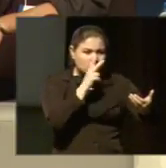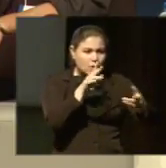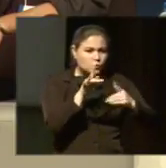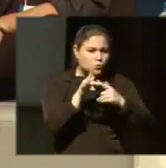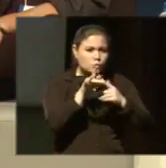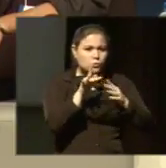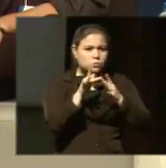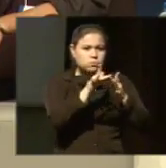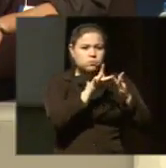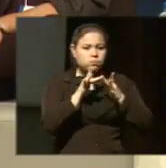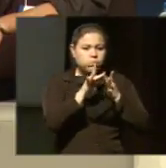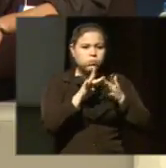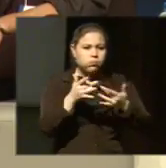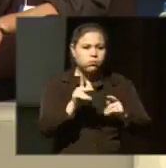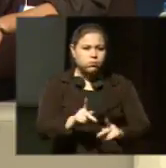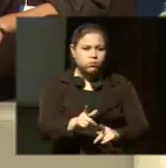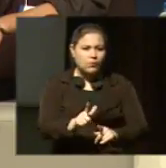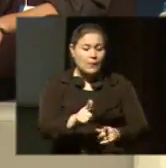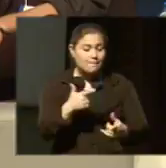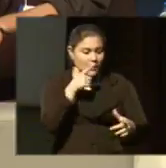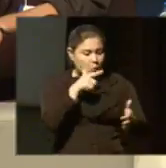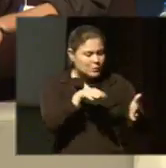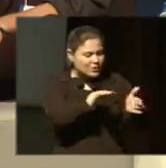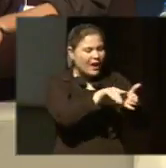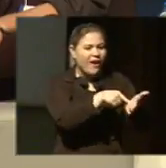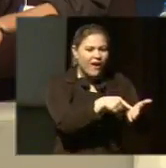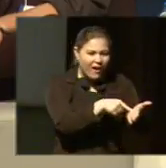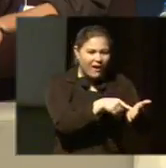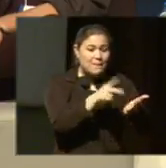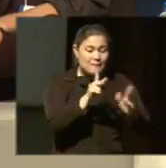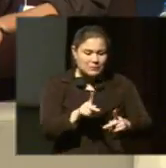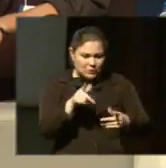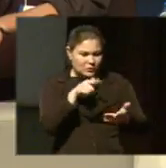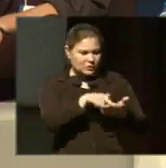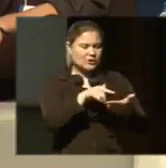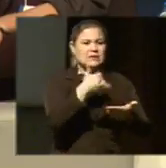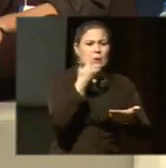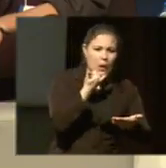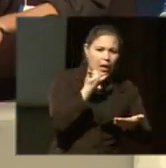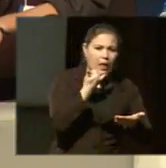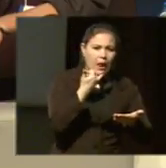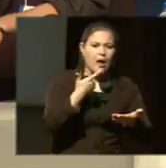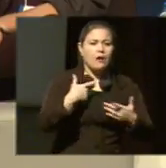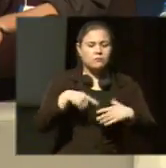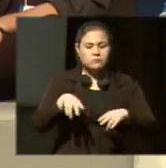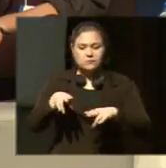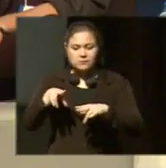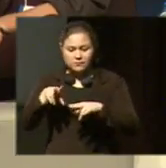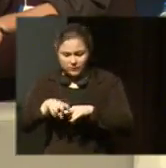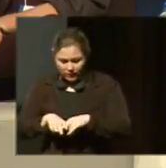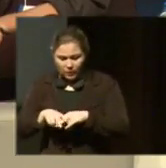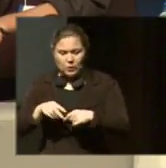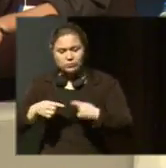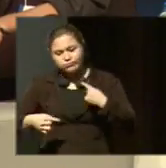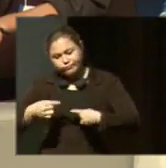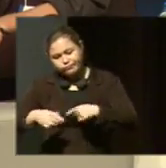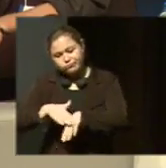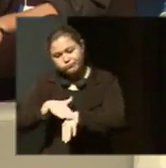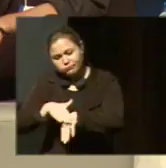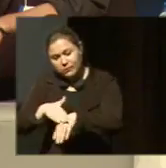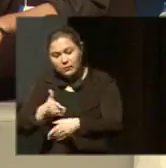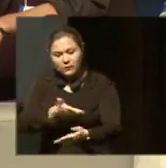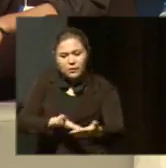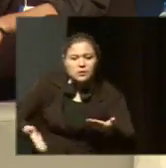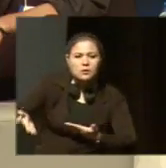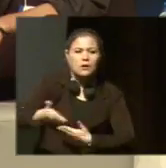quê? Para chegarem nisso, para as pessoas chegarem nesse celular, elas se sentaram, conversaram e